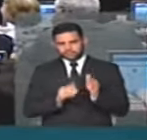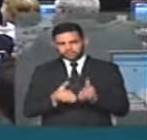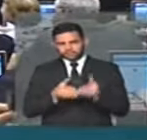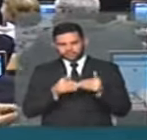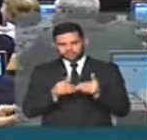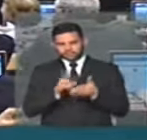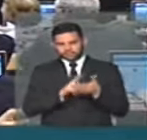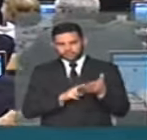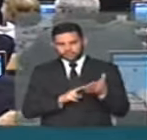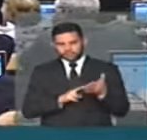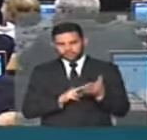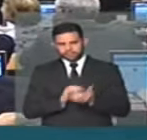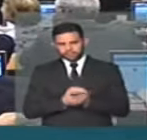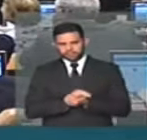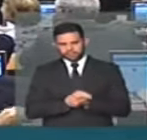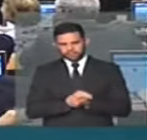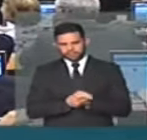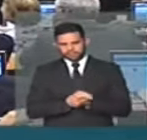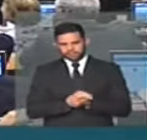de autoria.